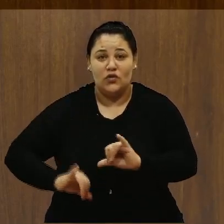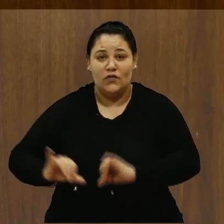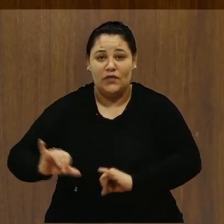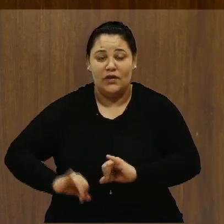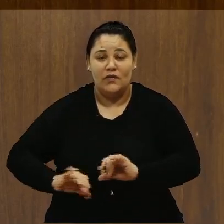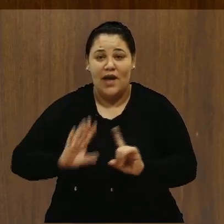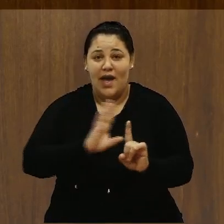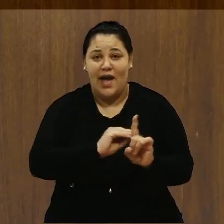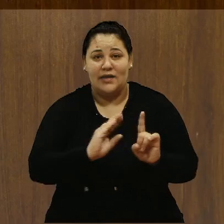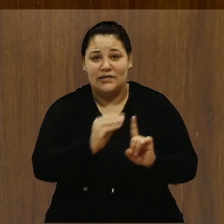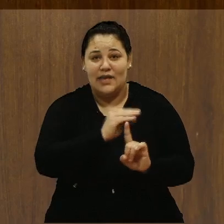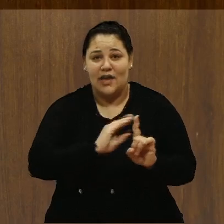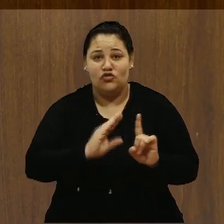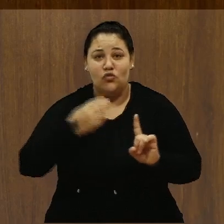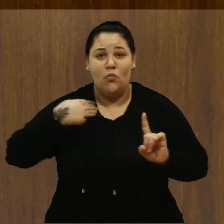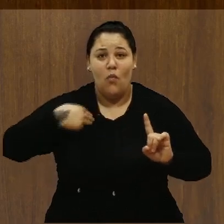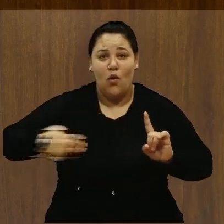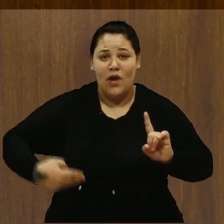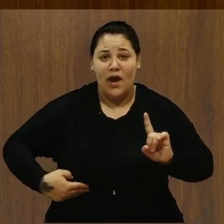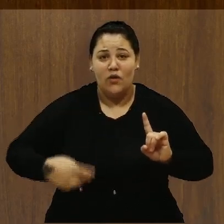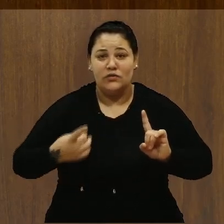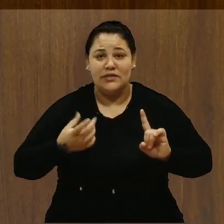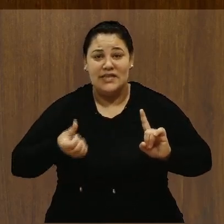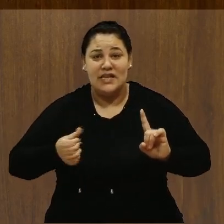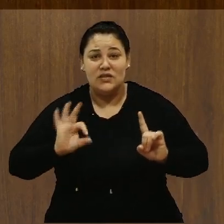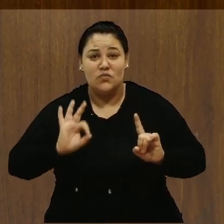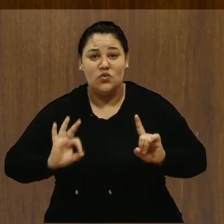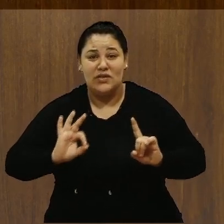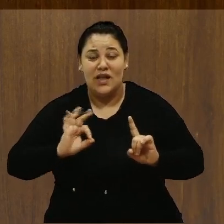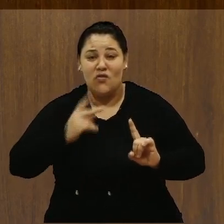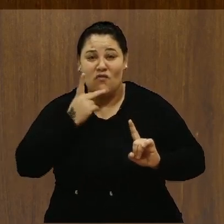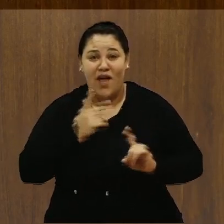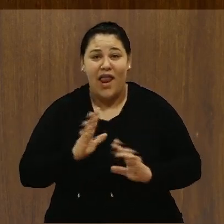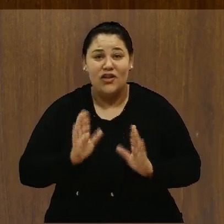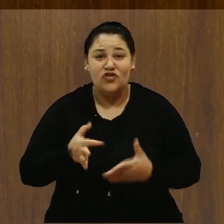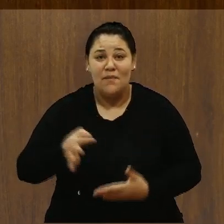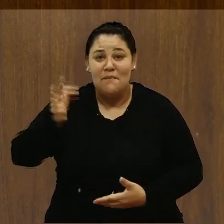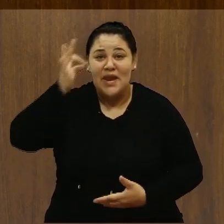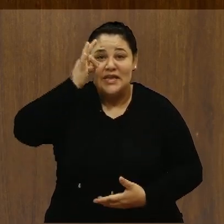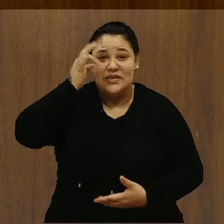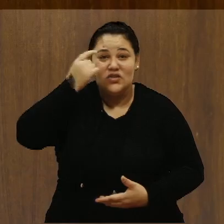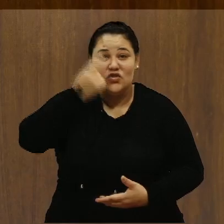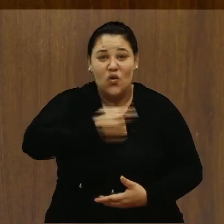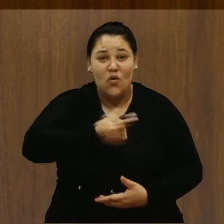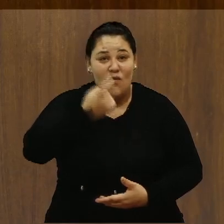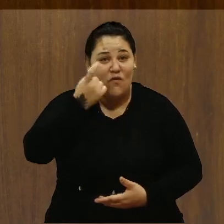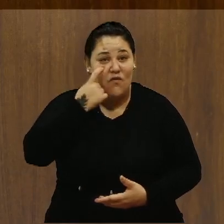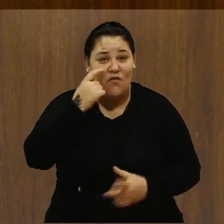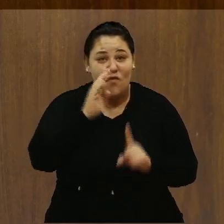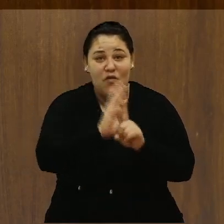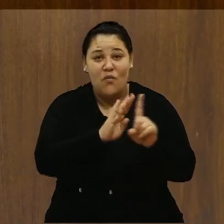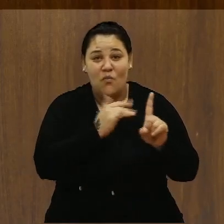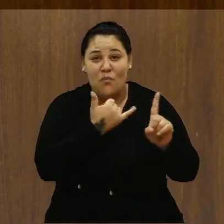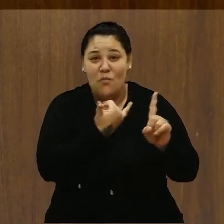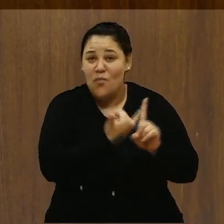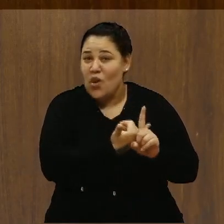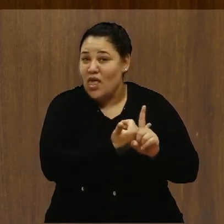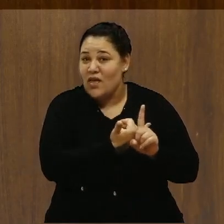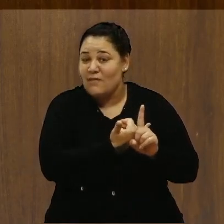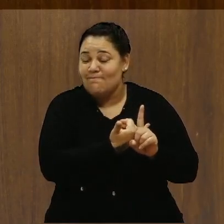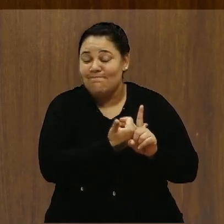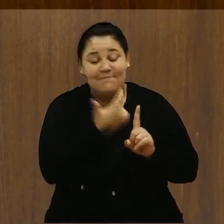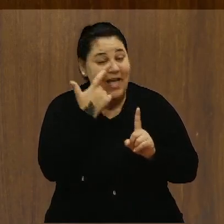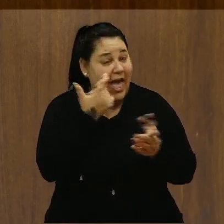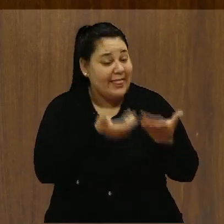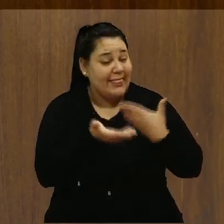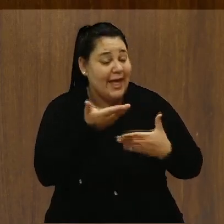assédio moral e 16% relatam que presenciaram a ocorrência de bullying. Então, muitas vezes nós tratamos como